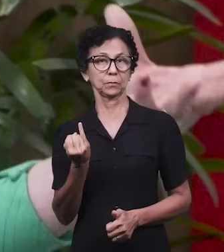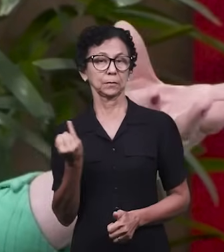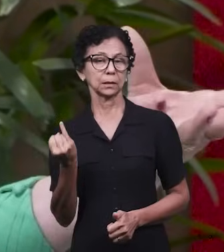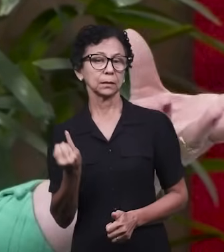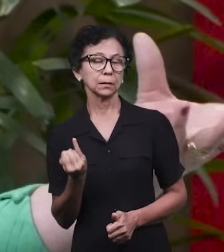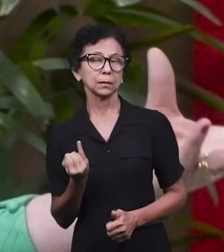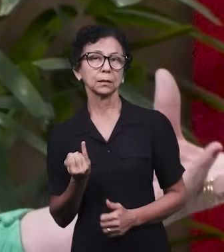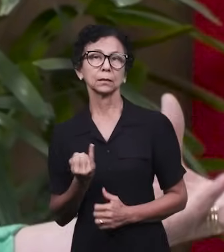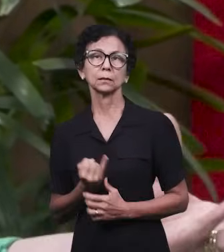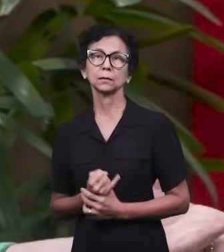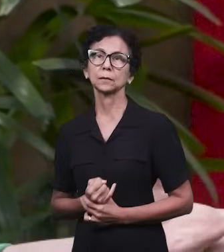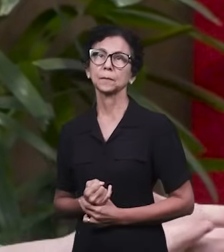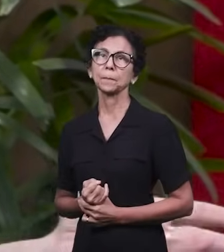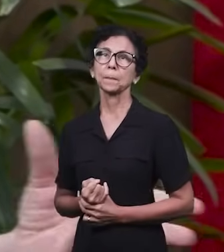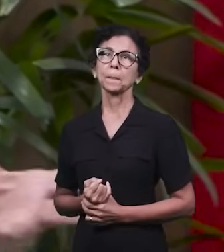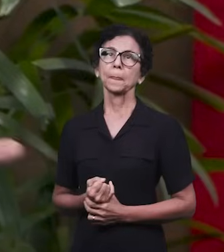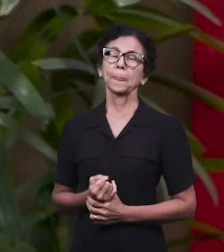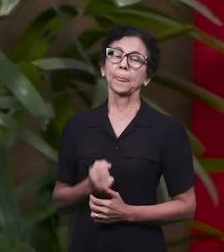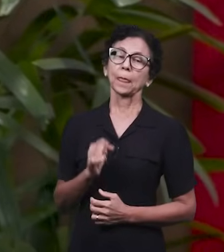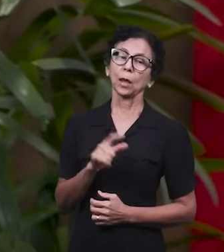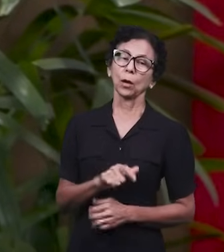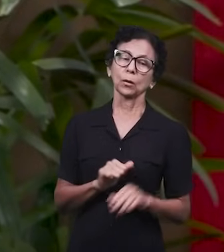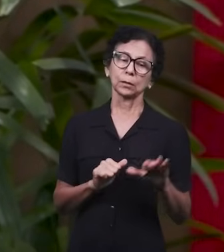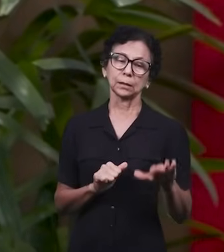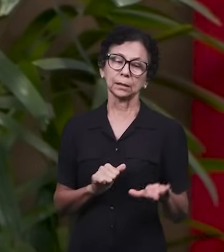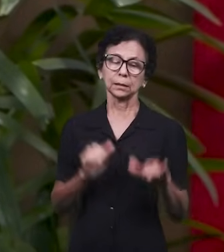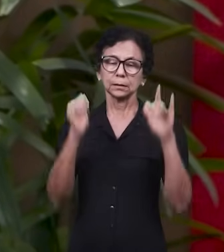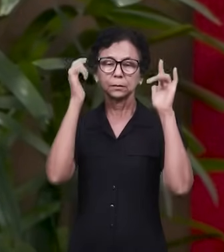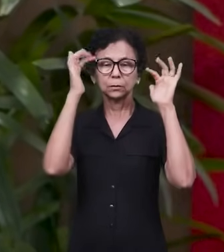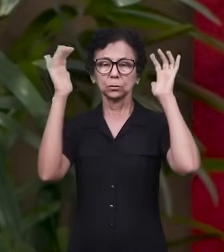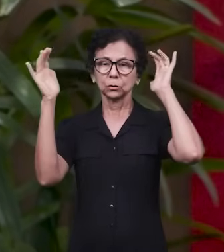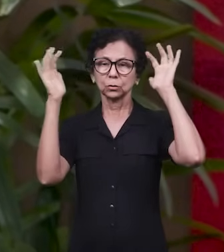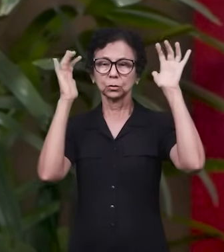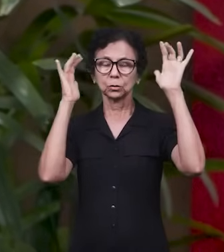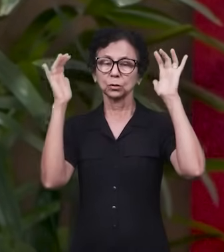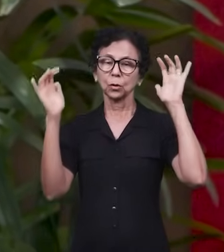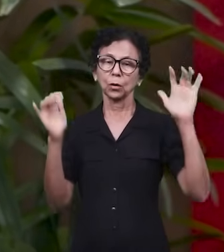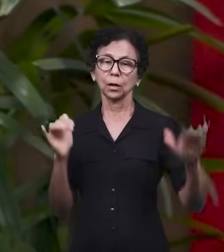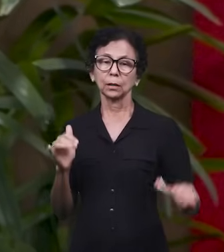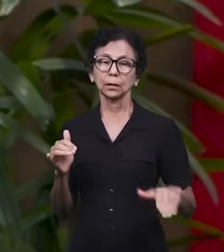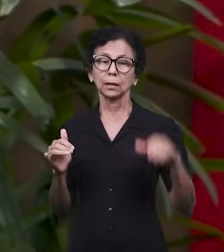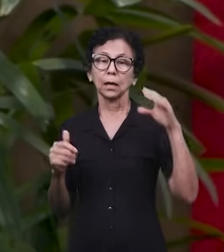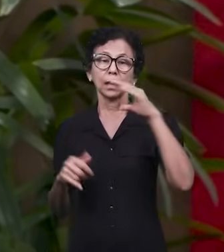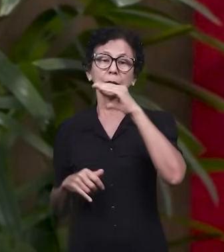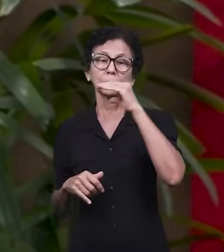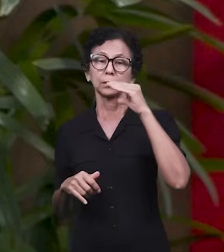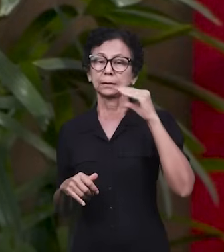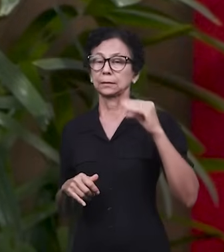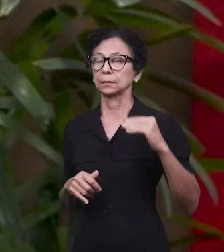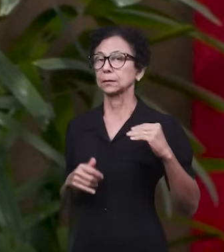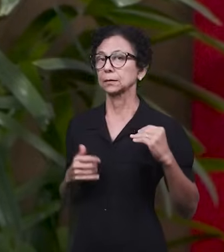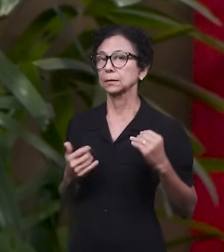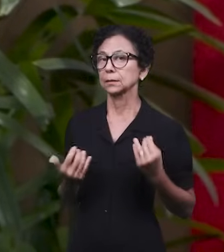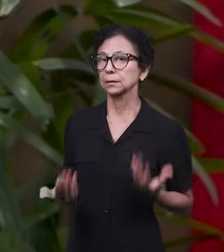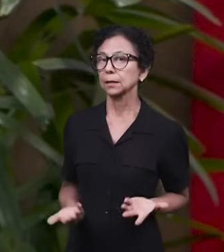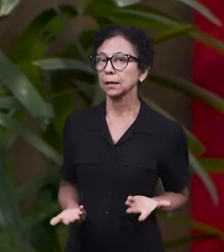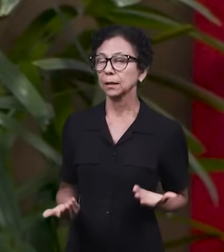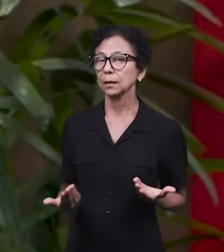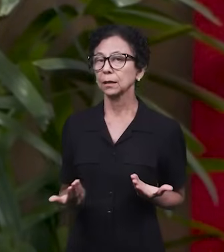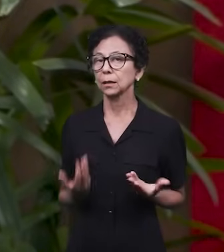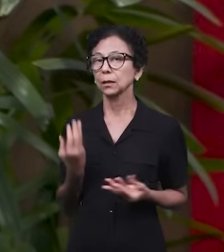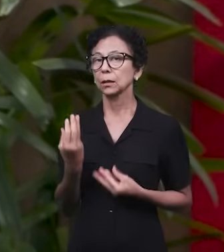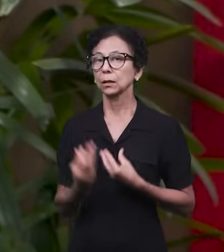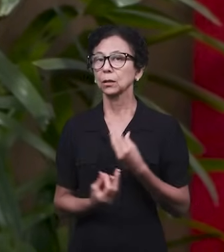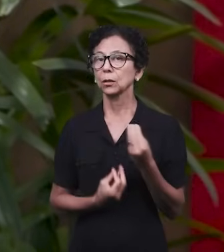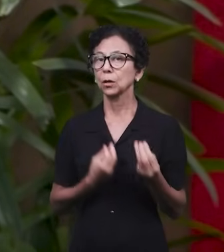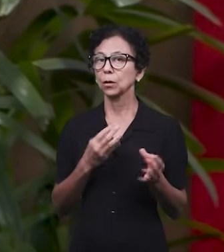é criança tem vários sonhos, mas está indo para a adolescência, como que a gente vai orientar essa